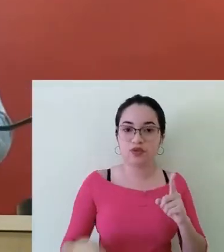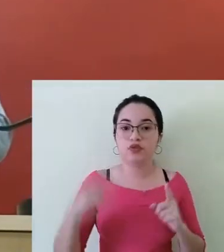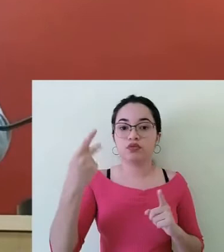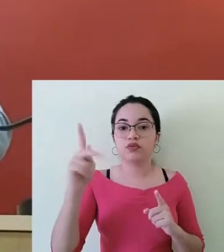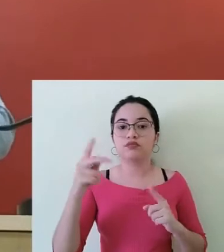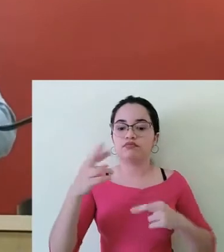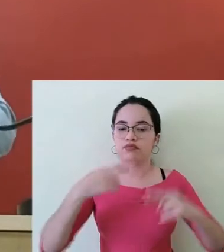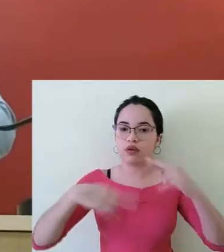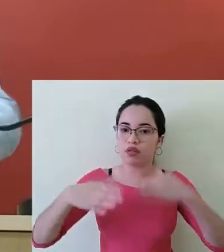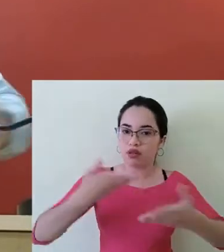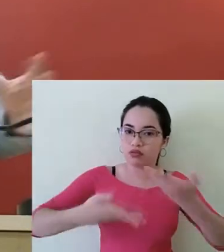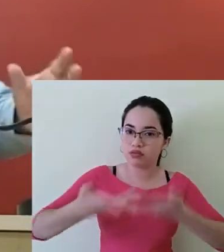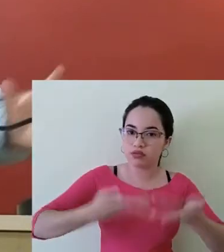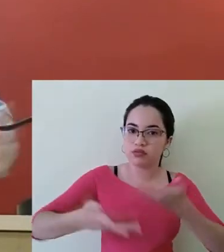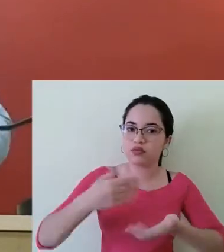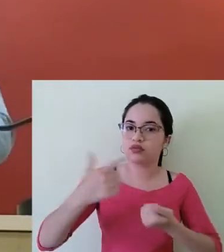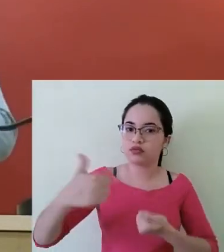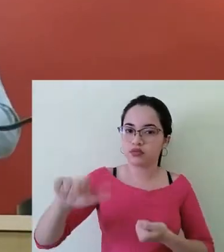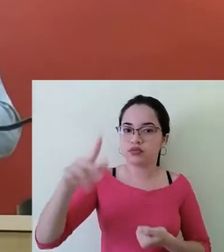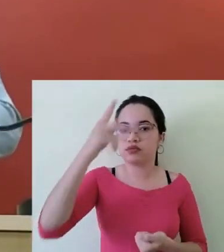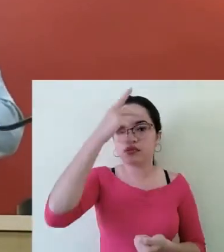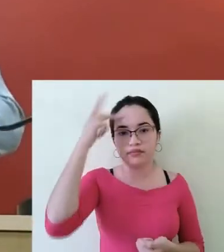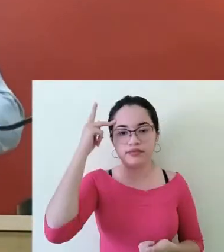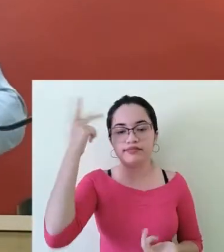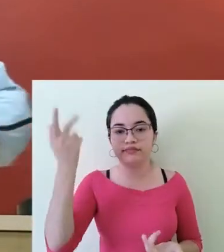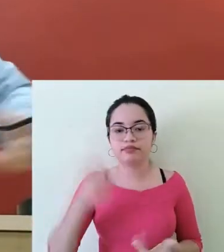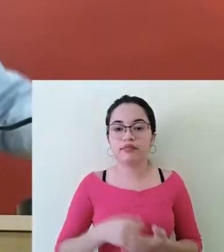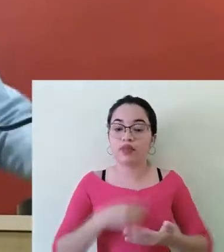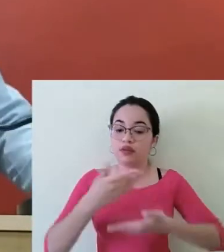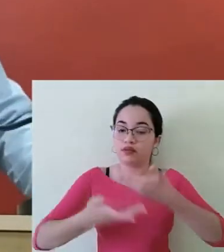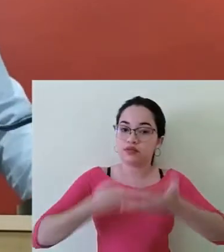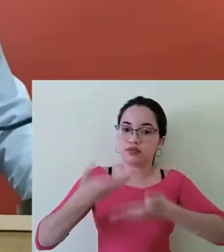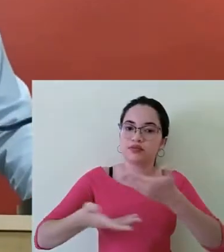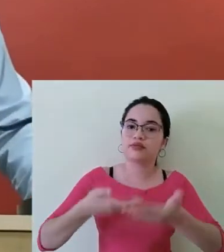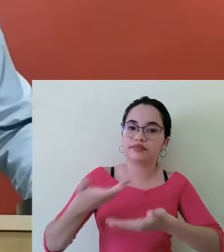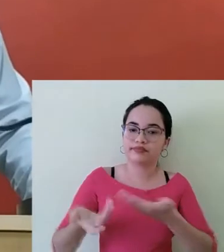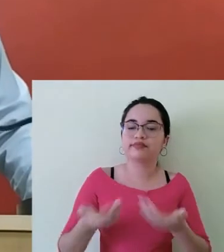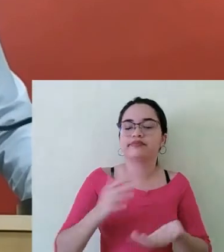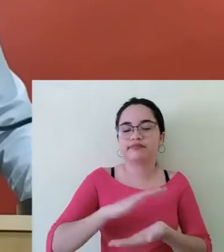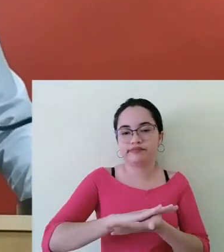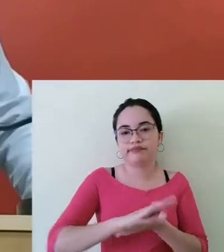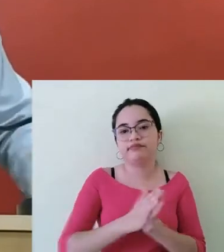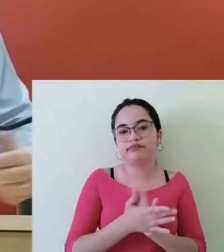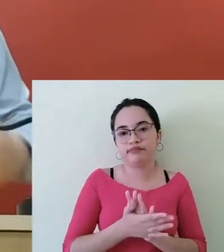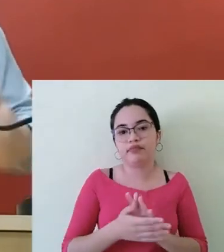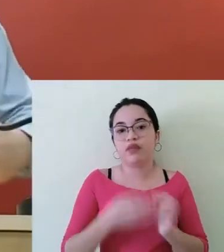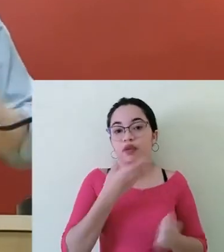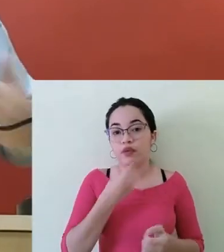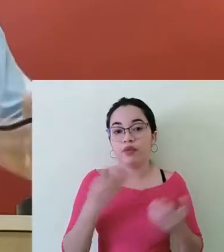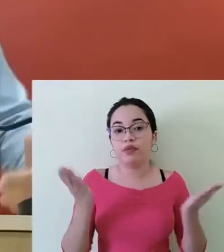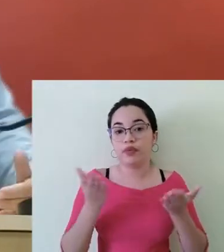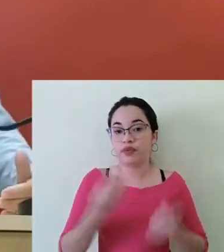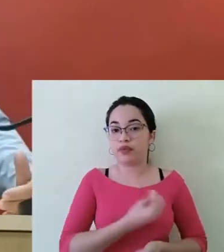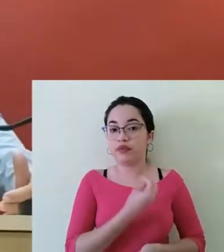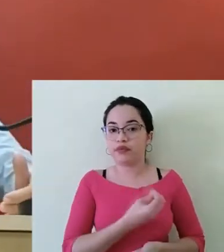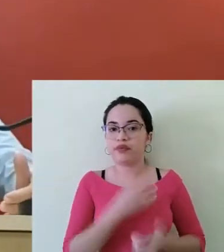seu relacionamento com os demais seres, essa relação foi contaminada e o homem passou